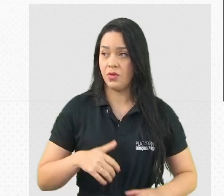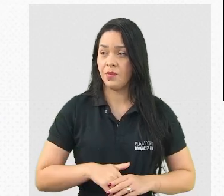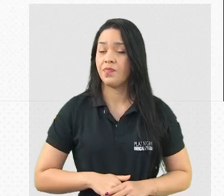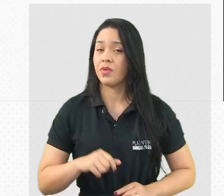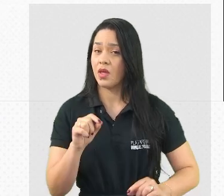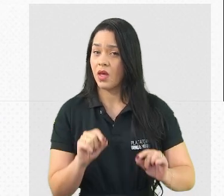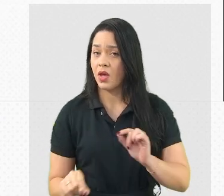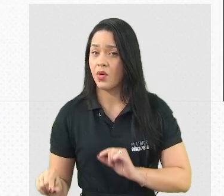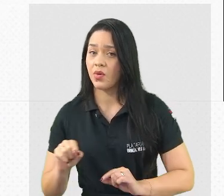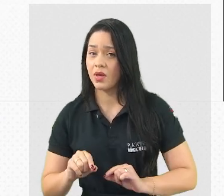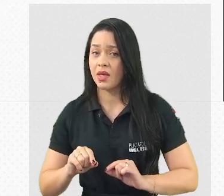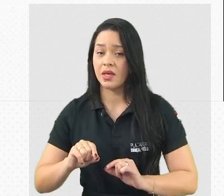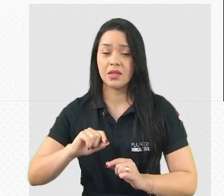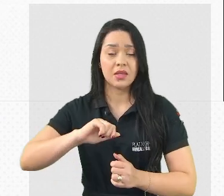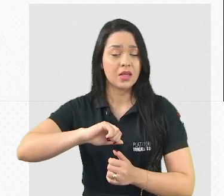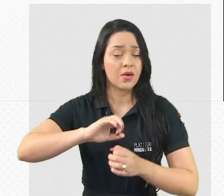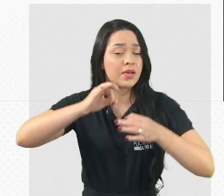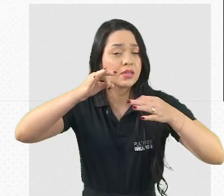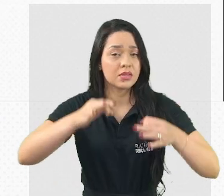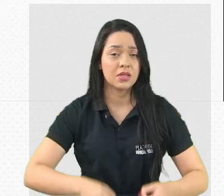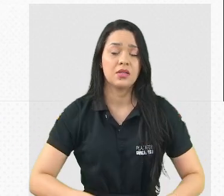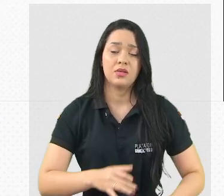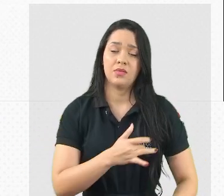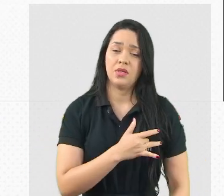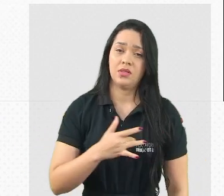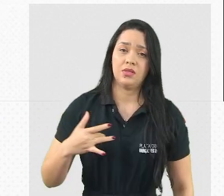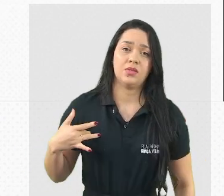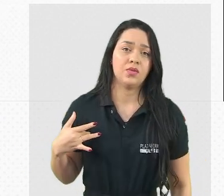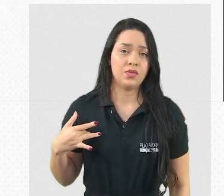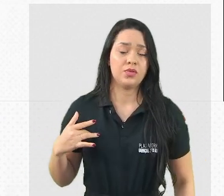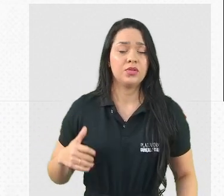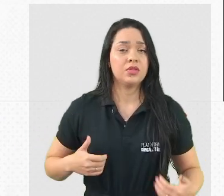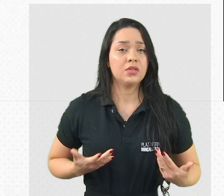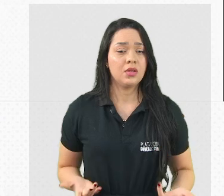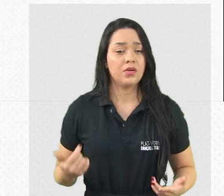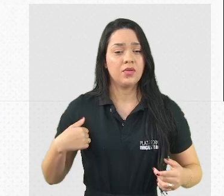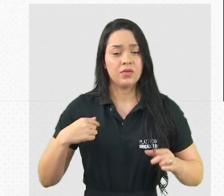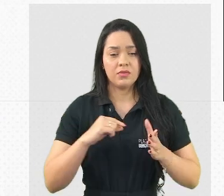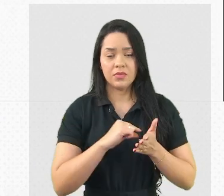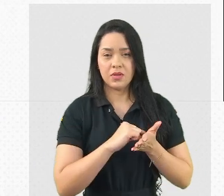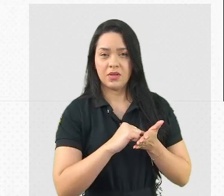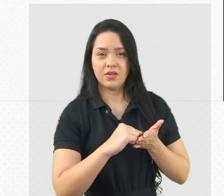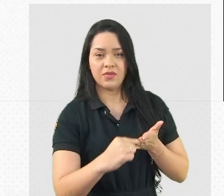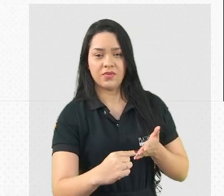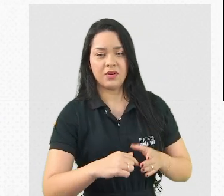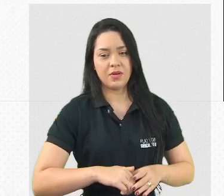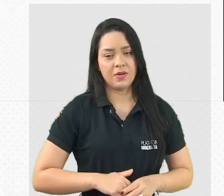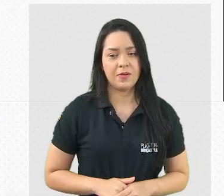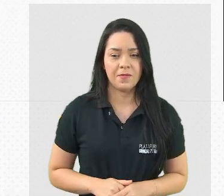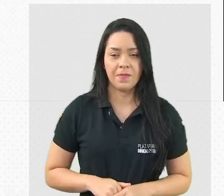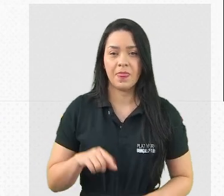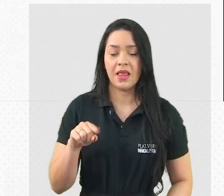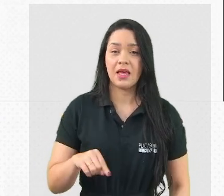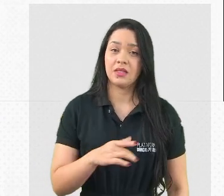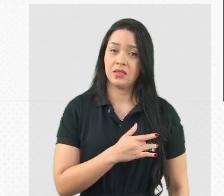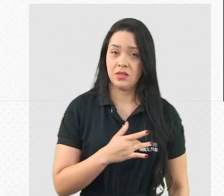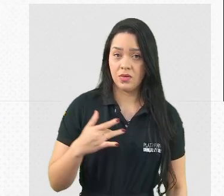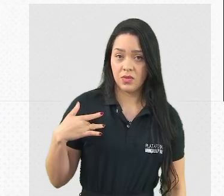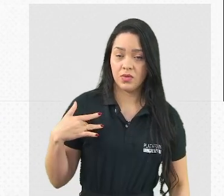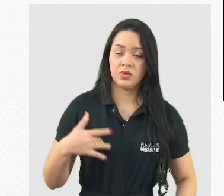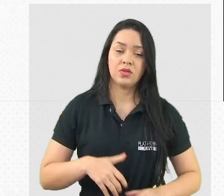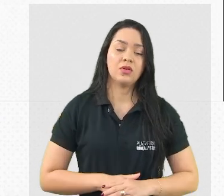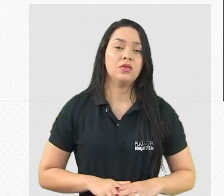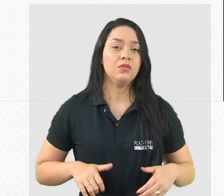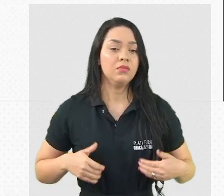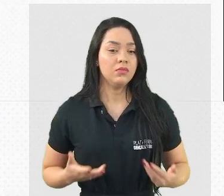que não é adequado para a saúde do indivíduo. Então, eu vou grifar bem aqui, ó, danos à saúde.